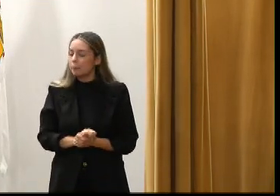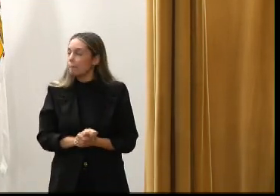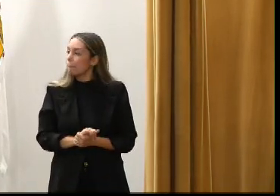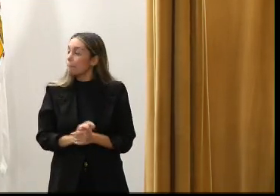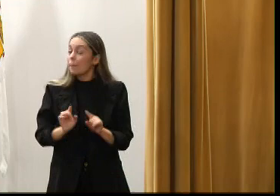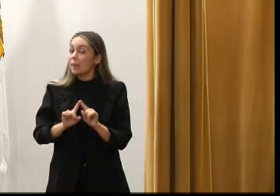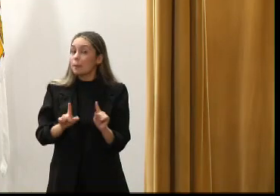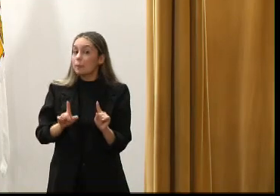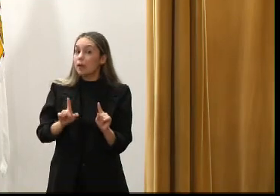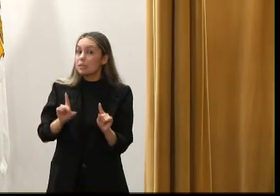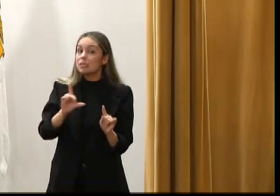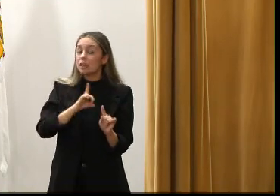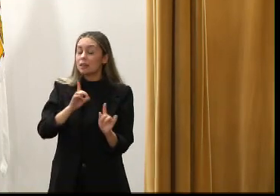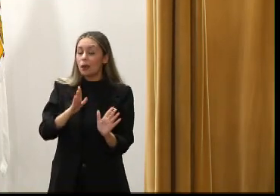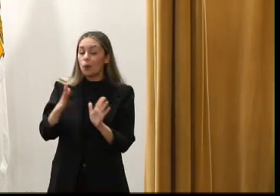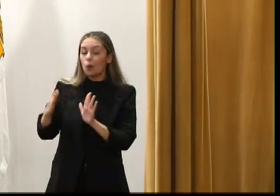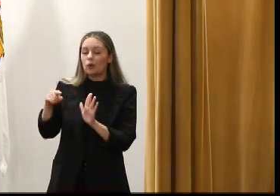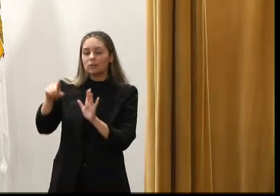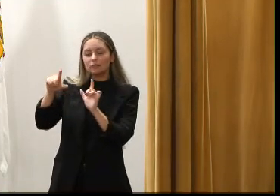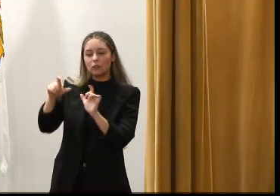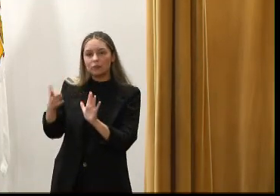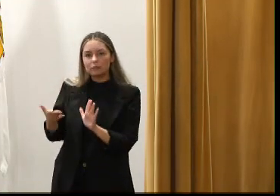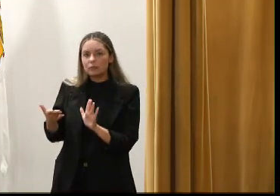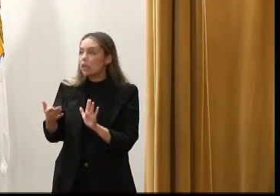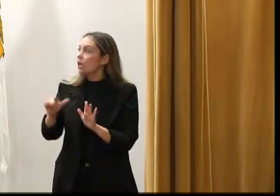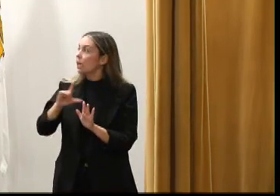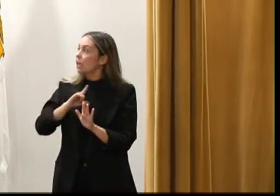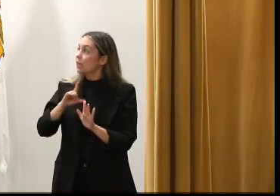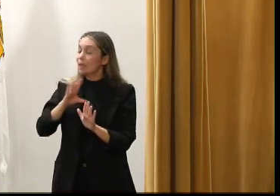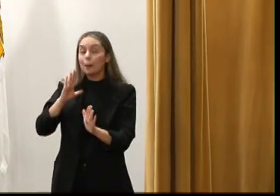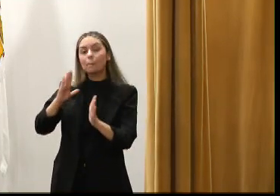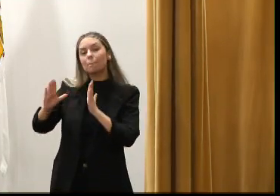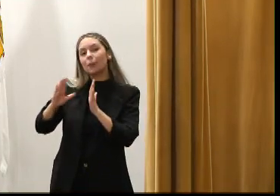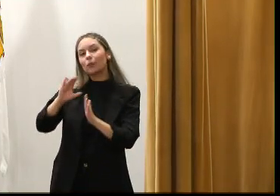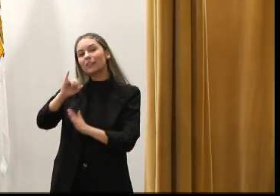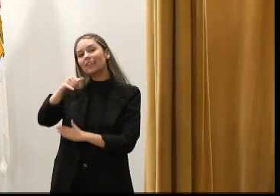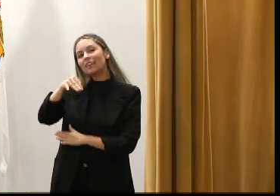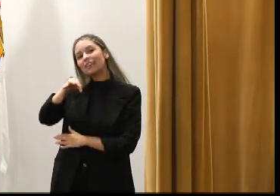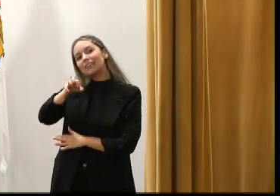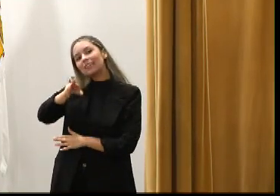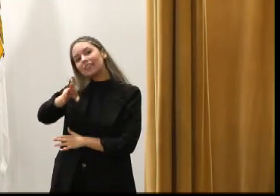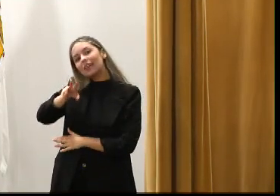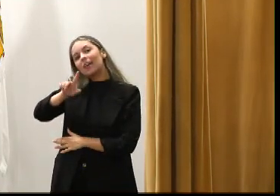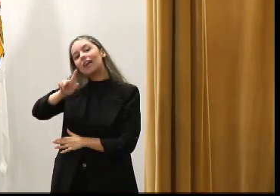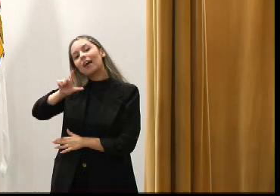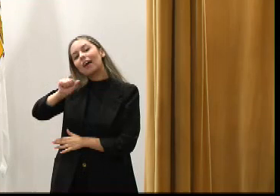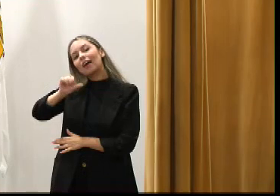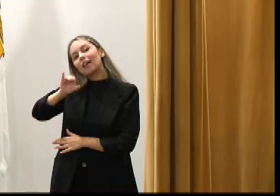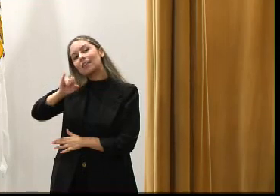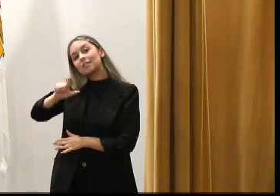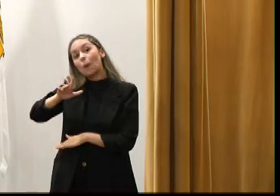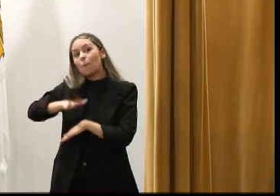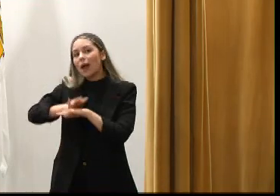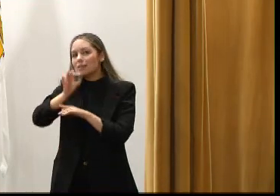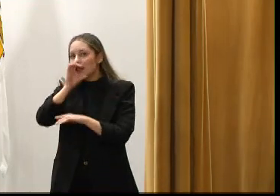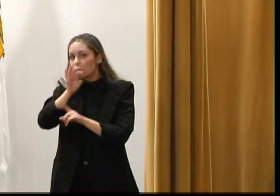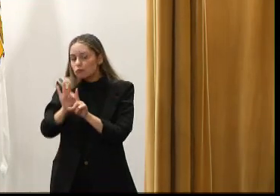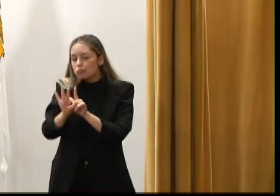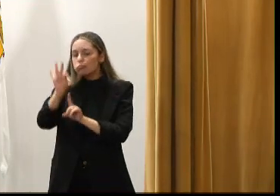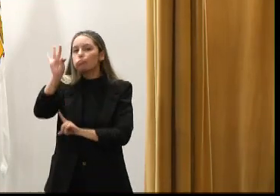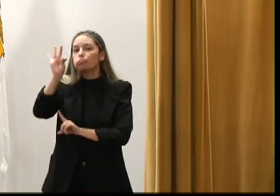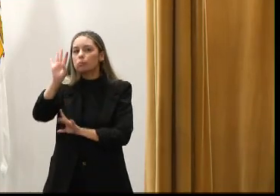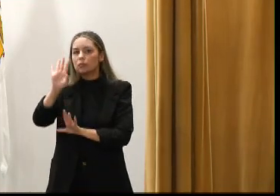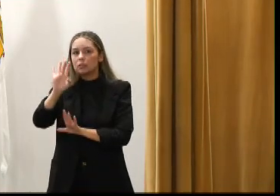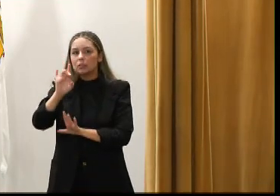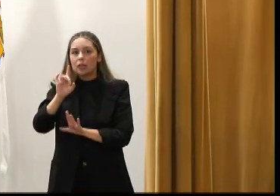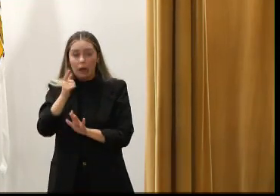Mas nós temos essa outra situação aqui. Isso aqui é num período interglacial mais quente do que hoje. Cadê a Laguna